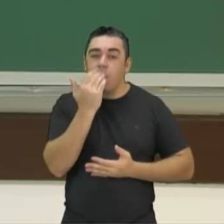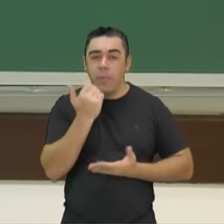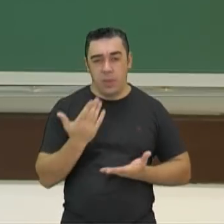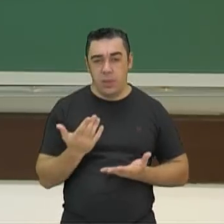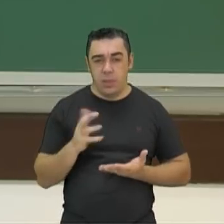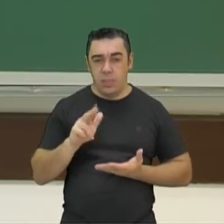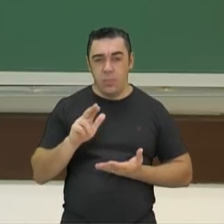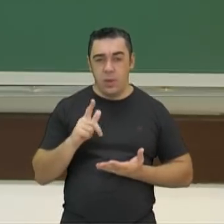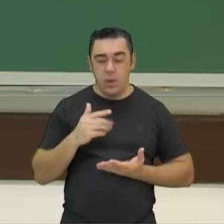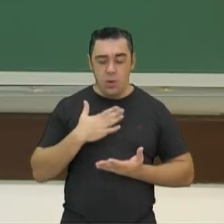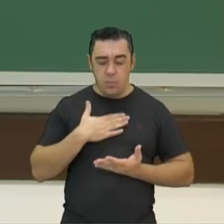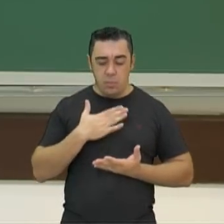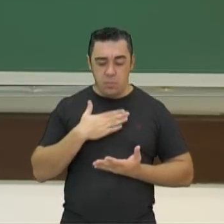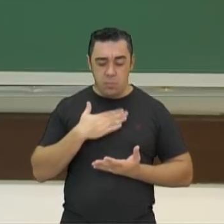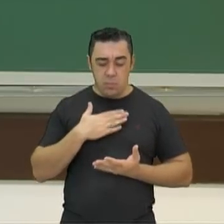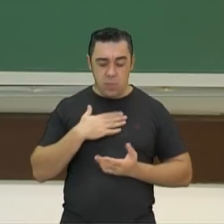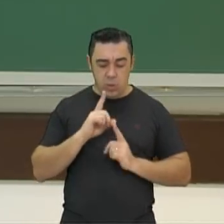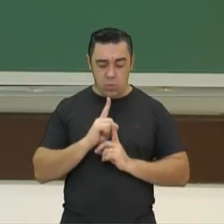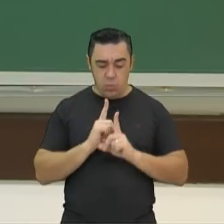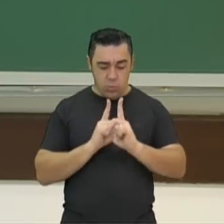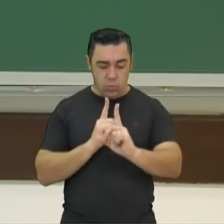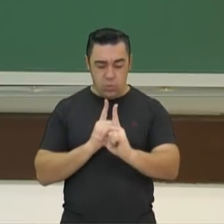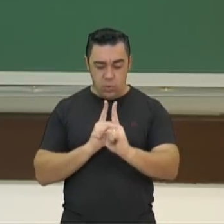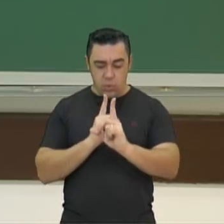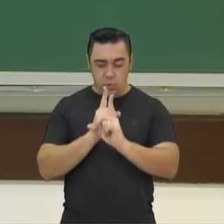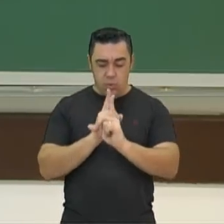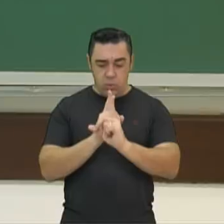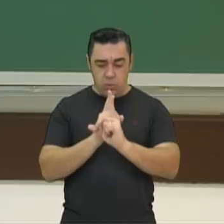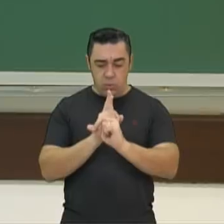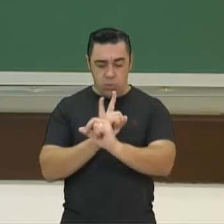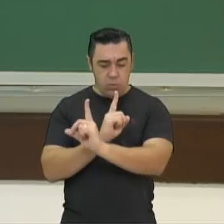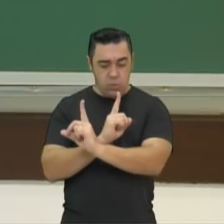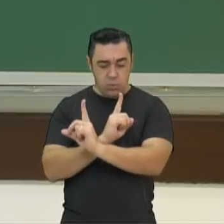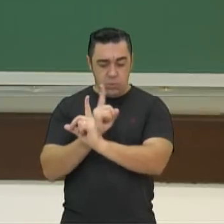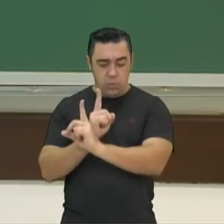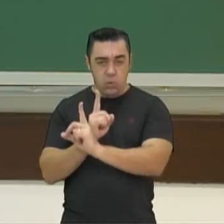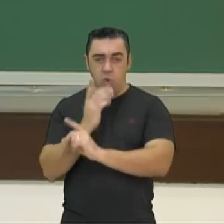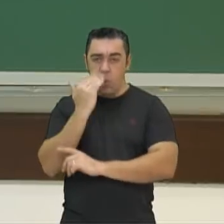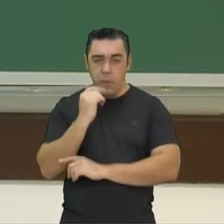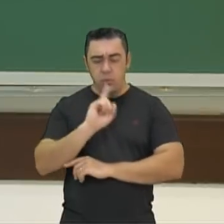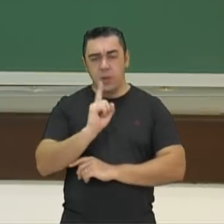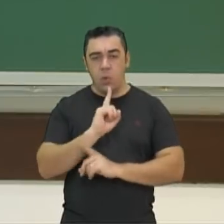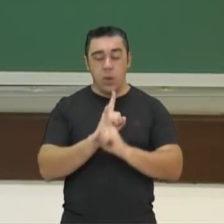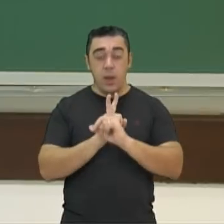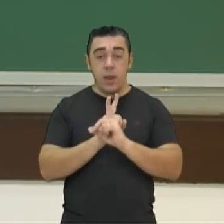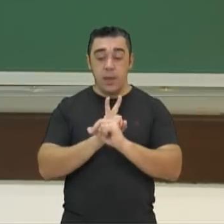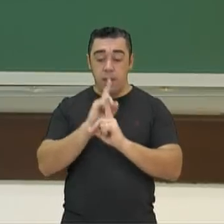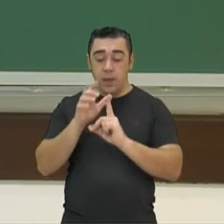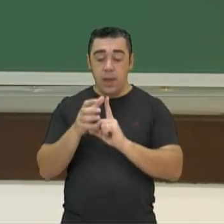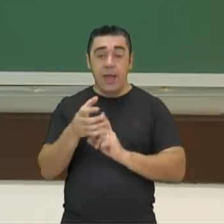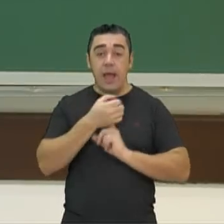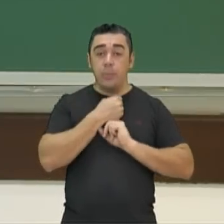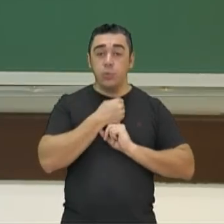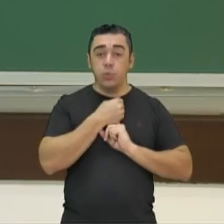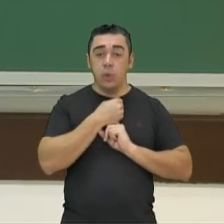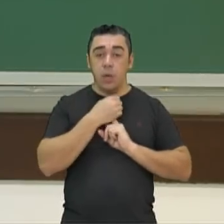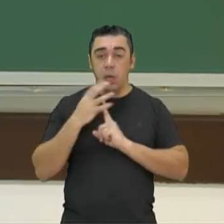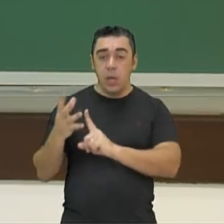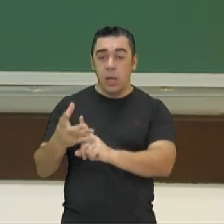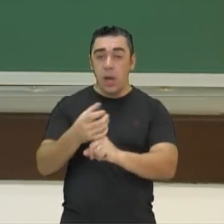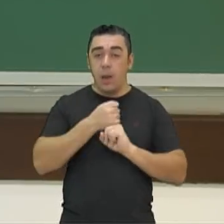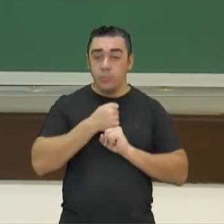palavra, meu peão comeu a peça do meu adversário, isso não existe. Os peões ou o cavalo, qualquer outra das peças, eles capturam. Então,